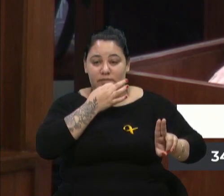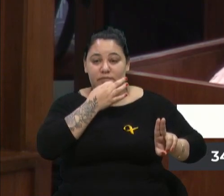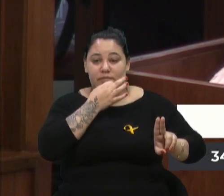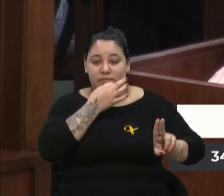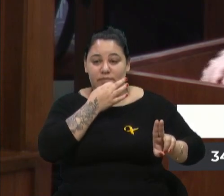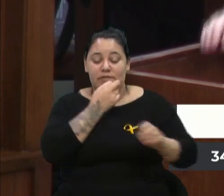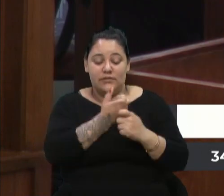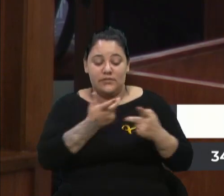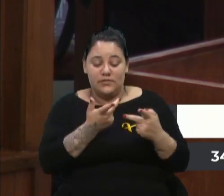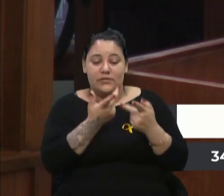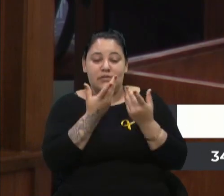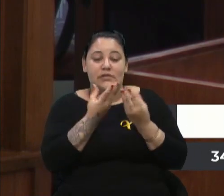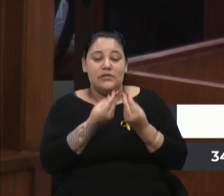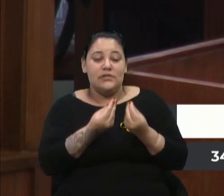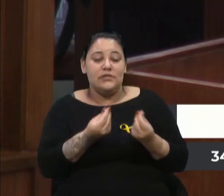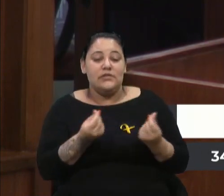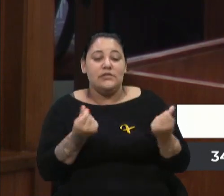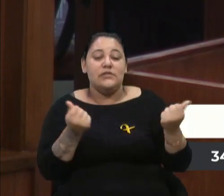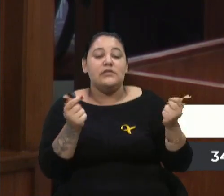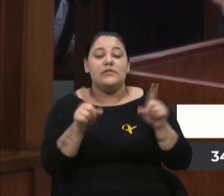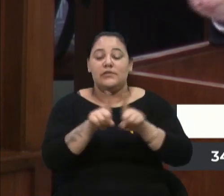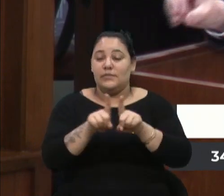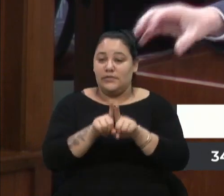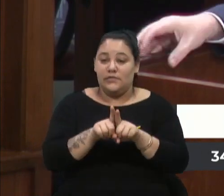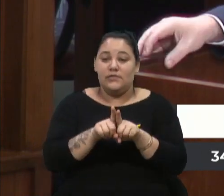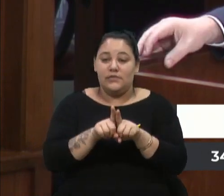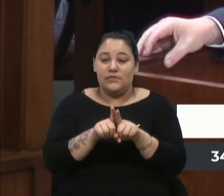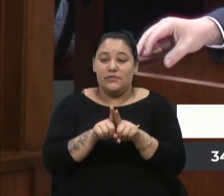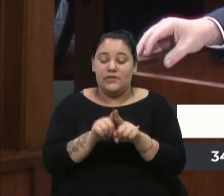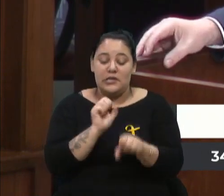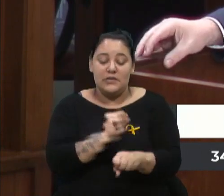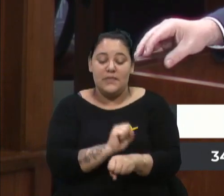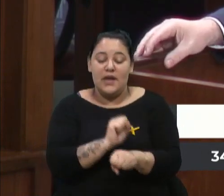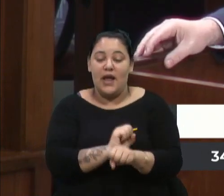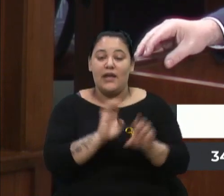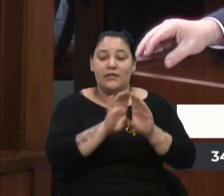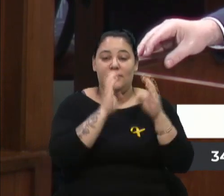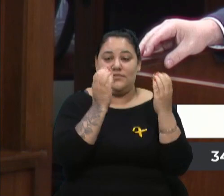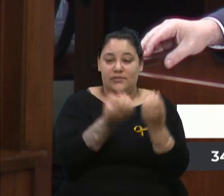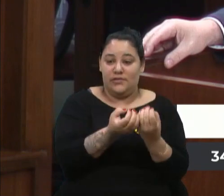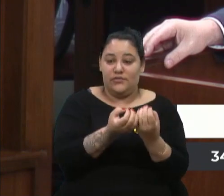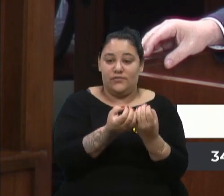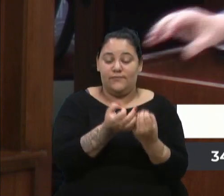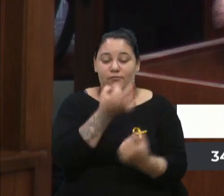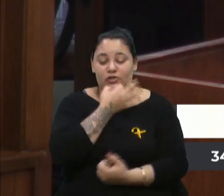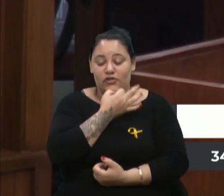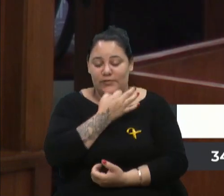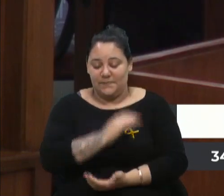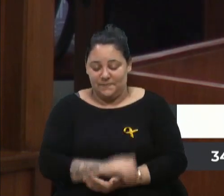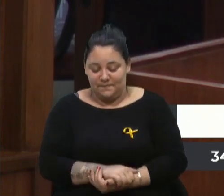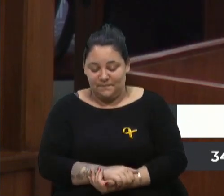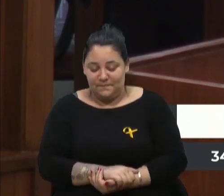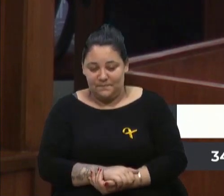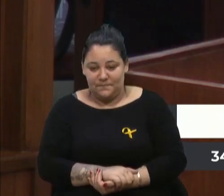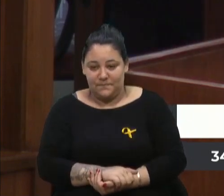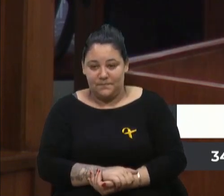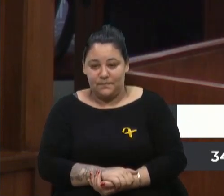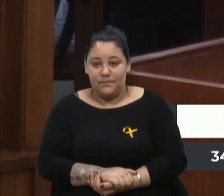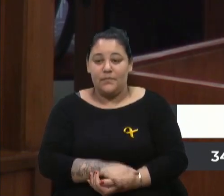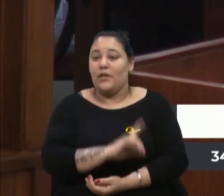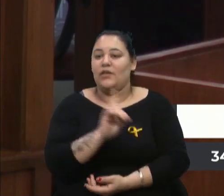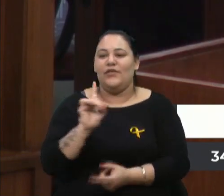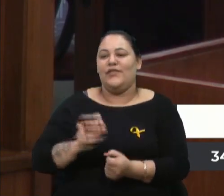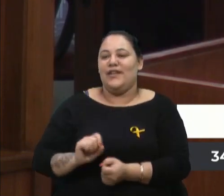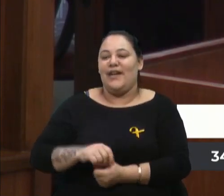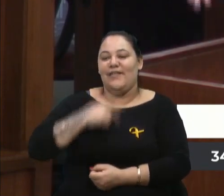sensível, de uma questão tão aguardada pela comunidade caxiense. Eu não vou fazer a mesma fala da